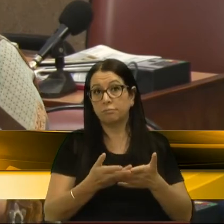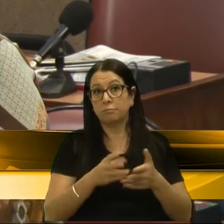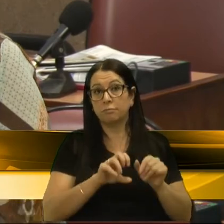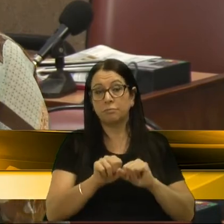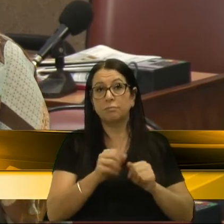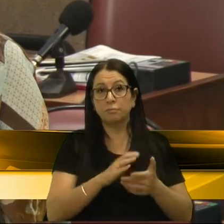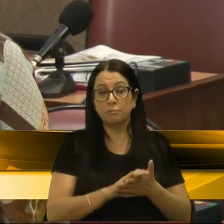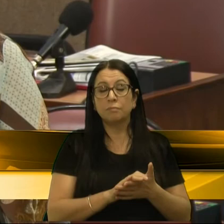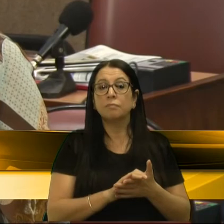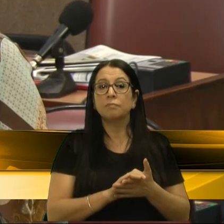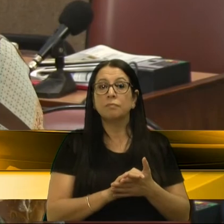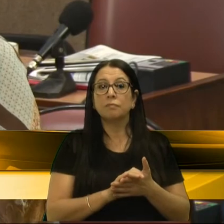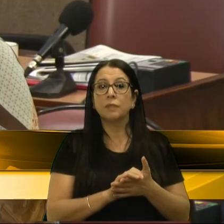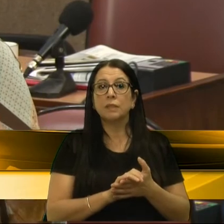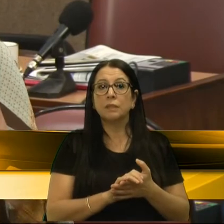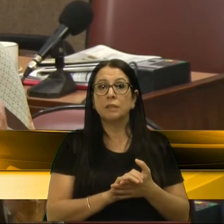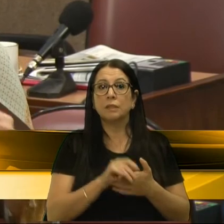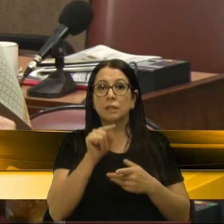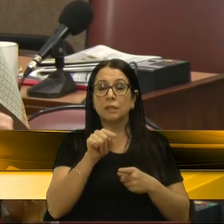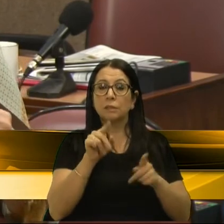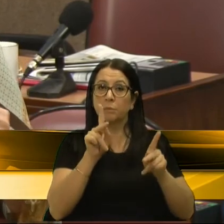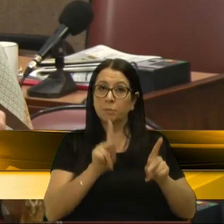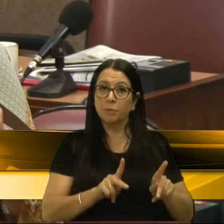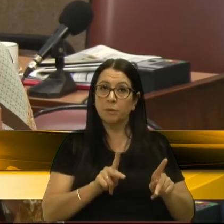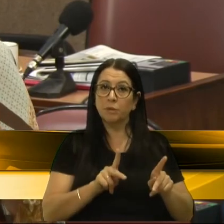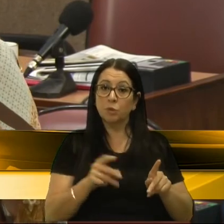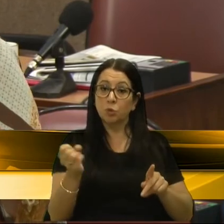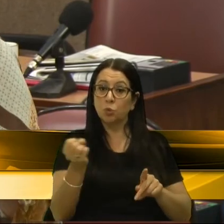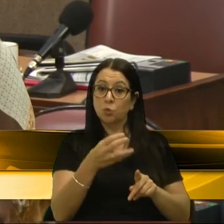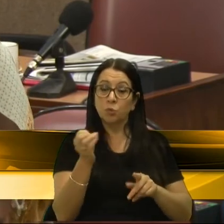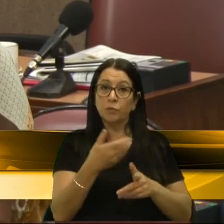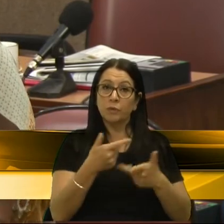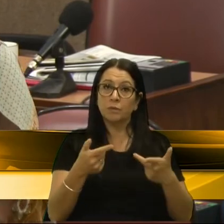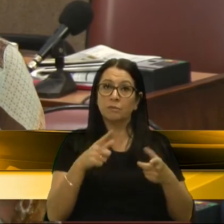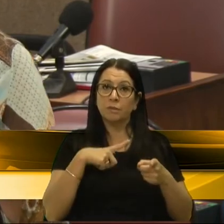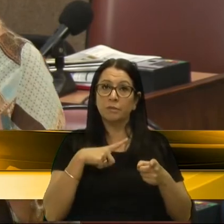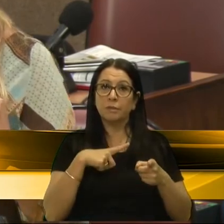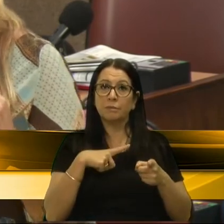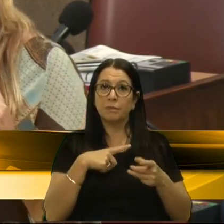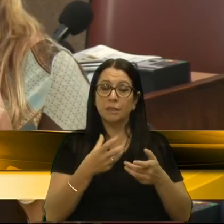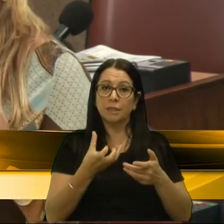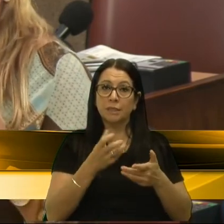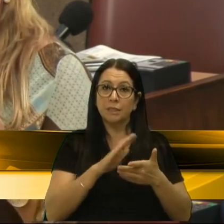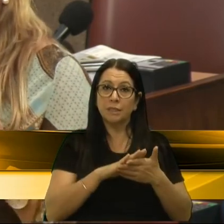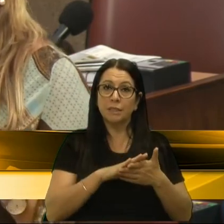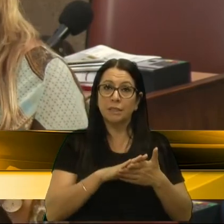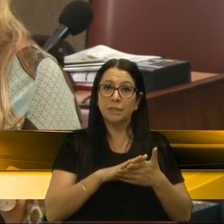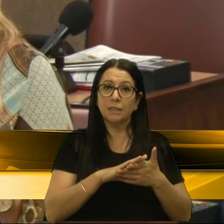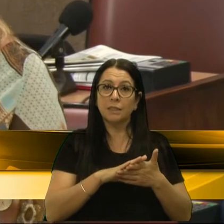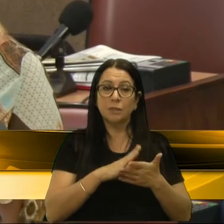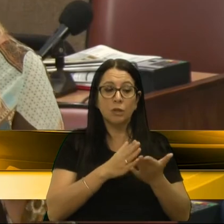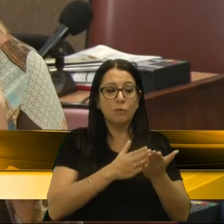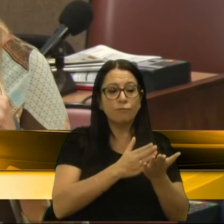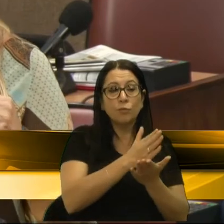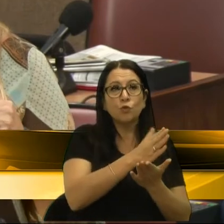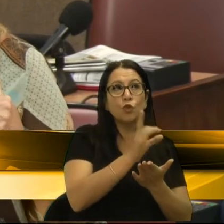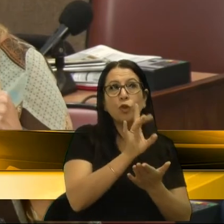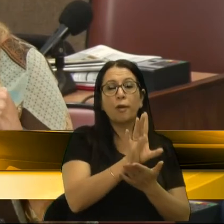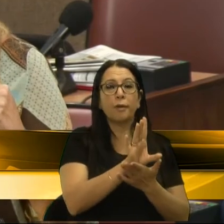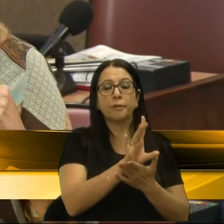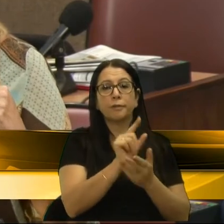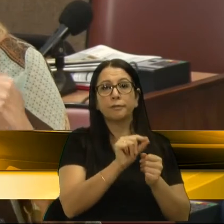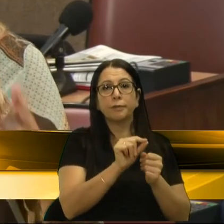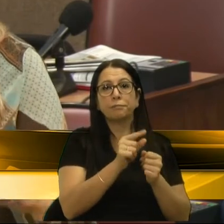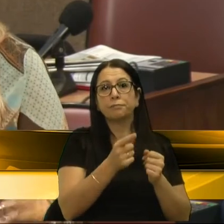formação. Inclusive, esse pessoal da inovação, eles estão assim, ó, querendo sair daquele viés de só